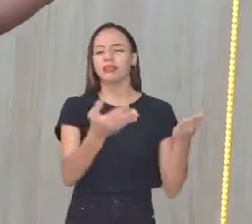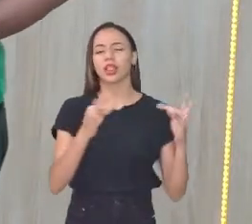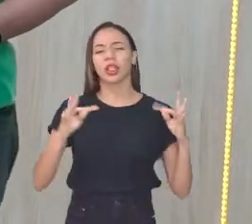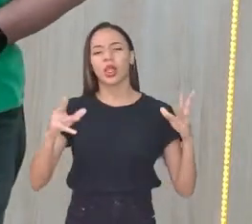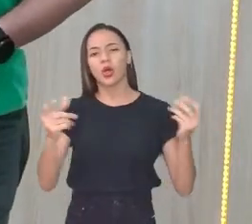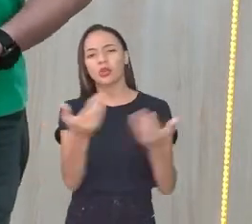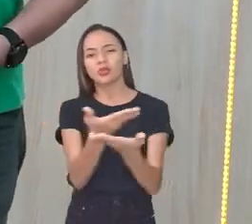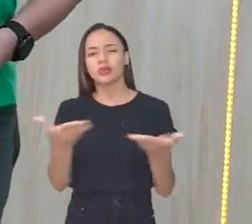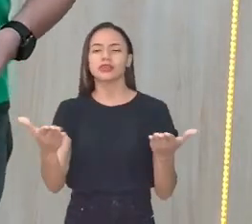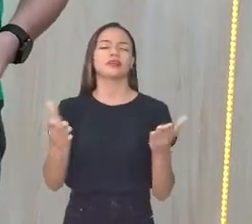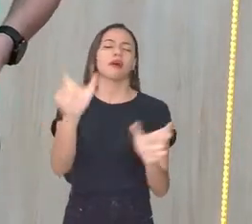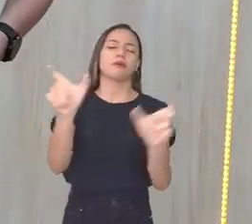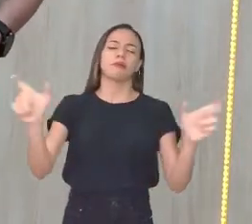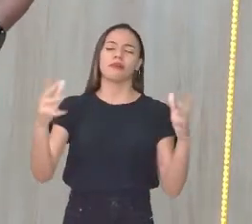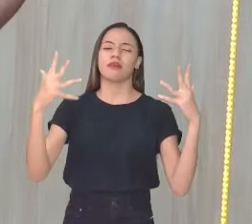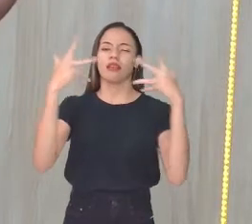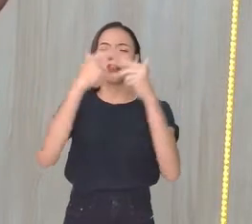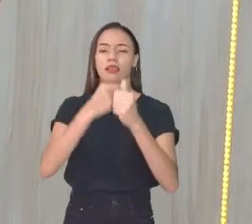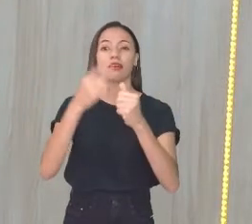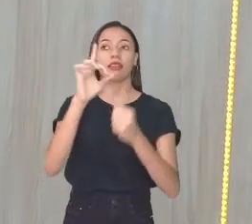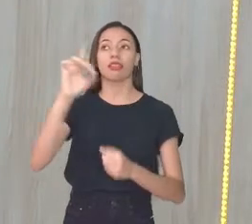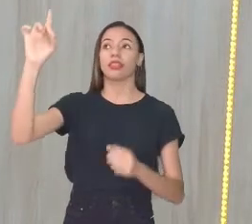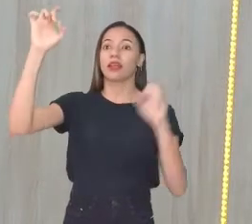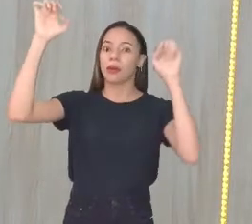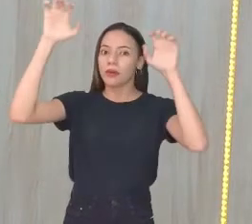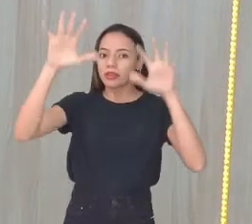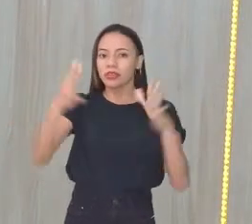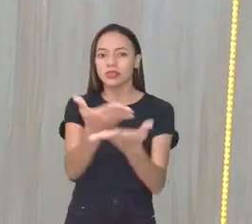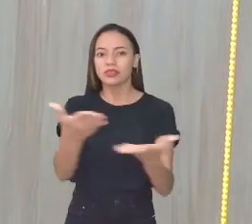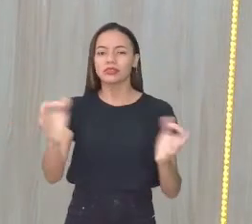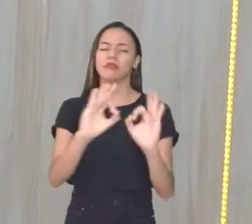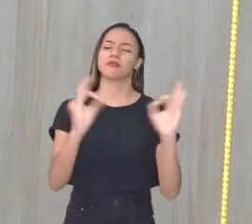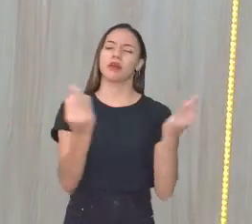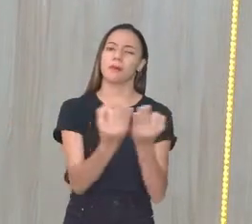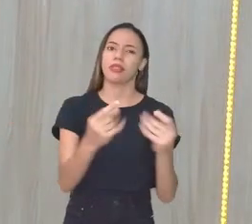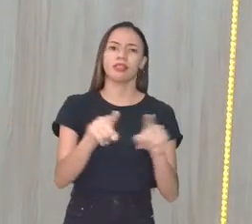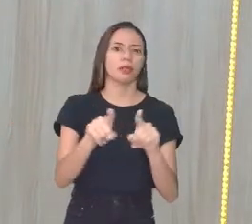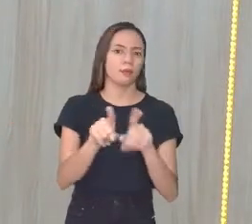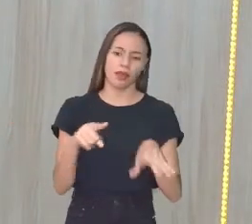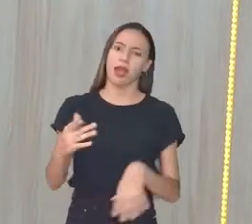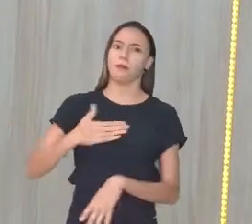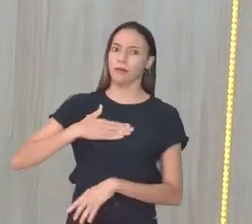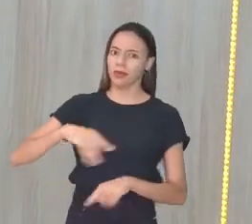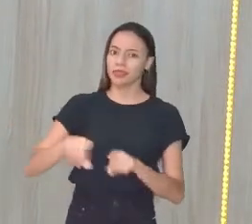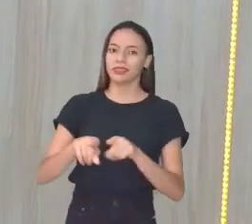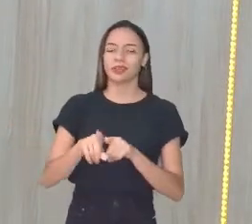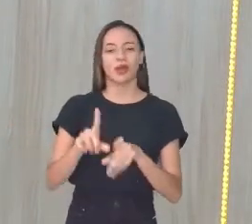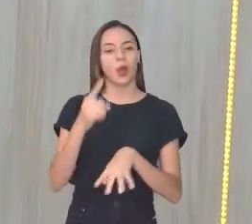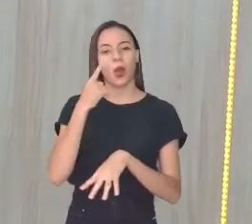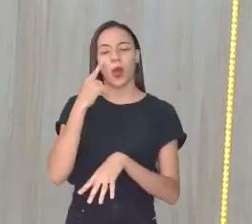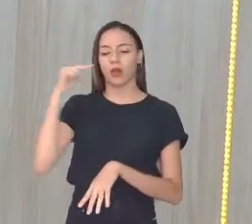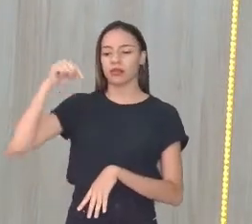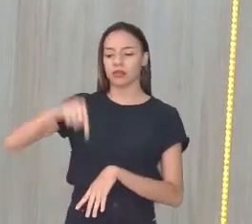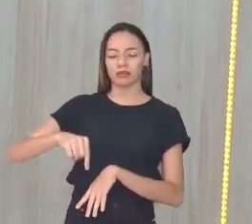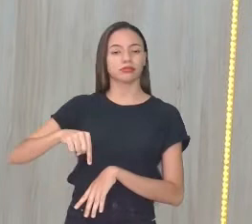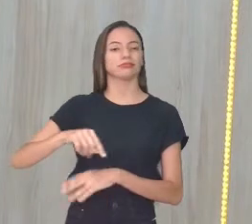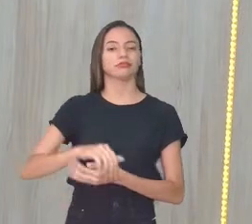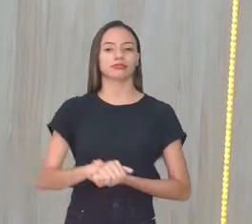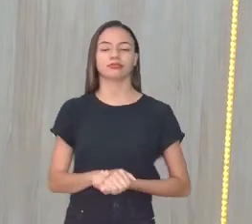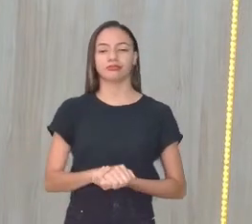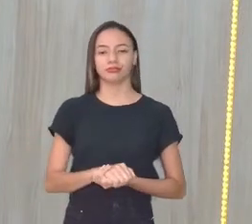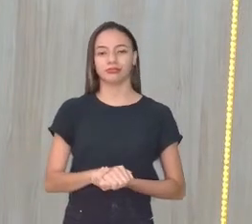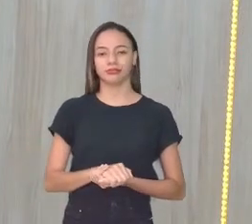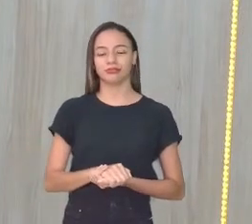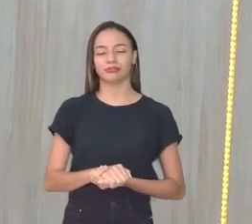povo bonito. Que Deus abençoe vocês e toda a família de vocês, assim como a nossa. Estamos aqui hoje diretamente das